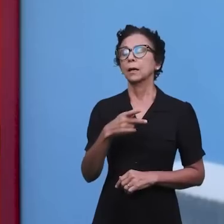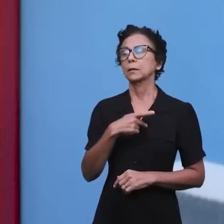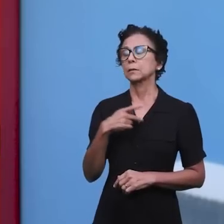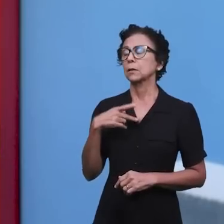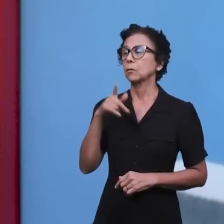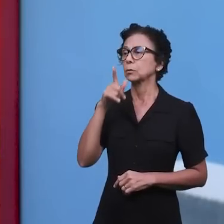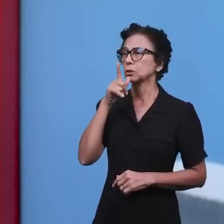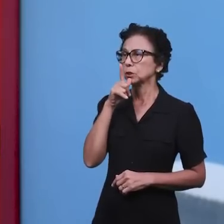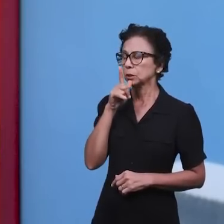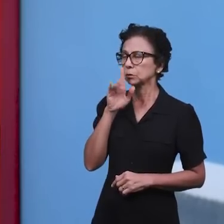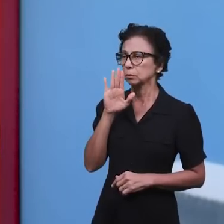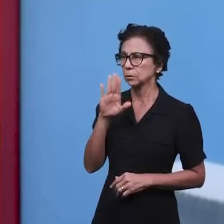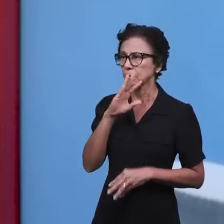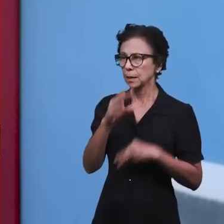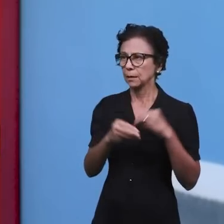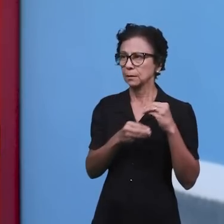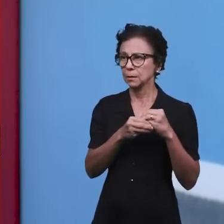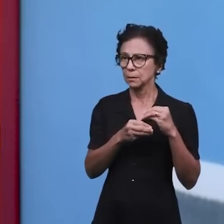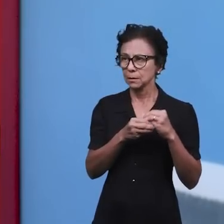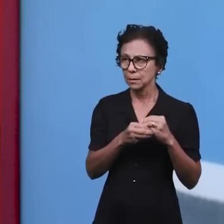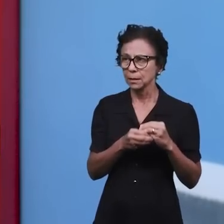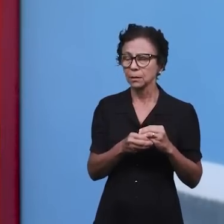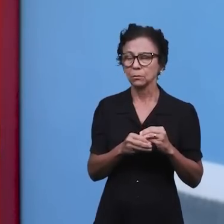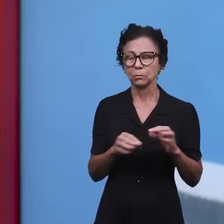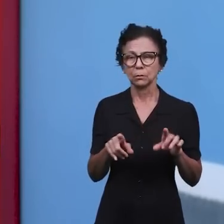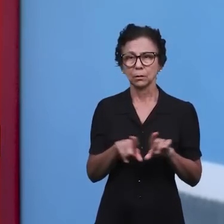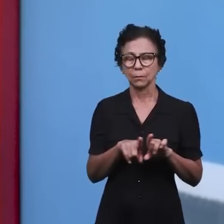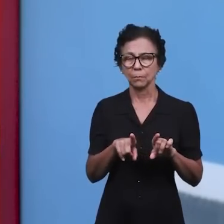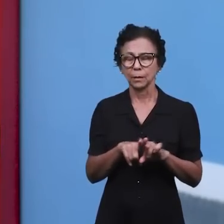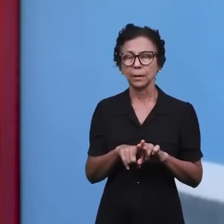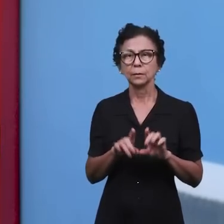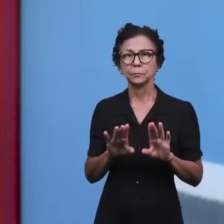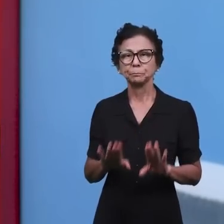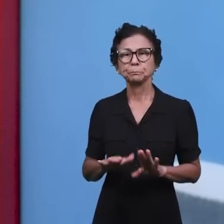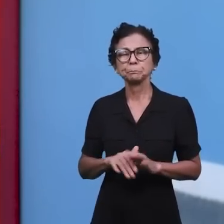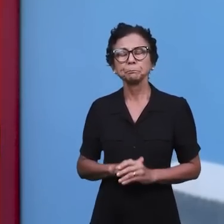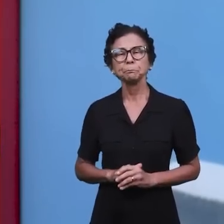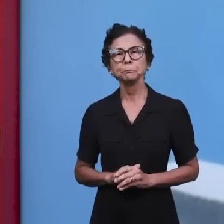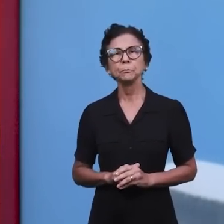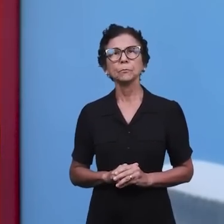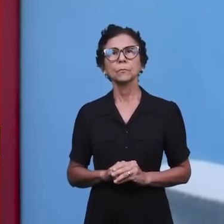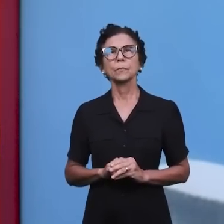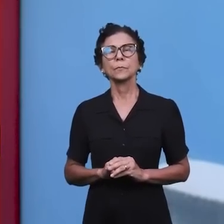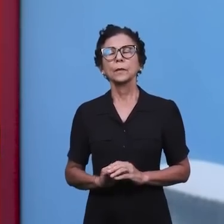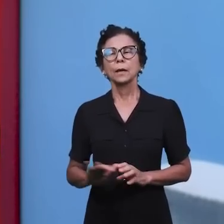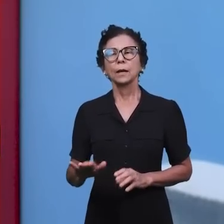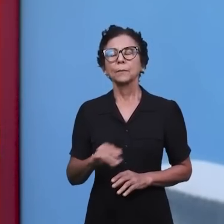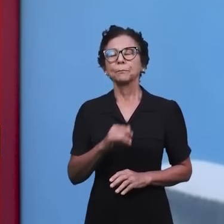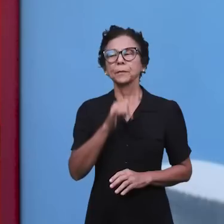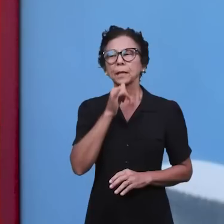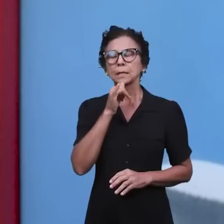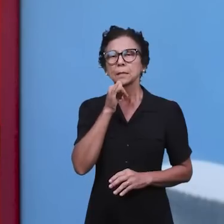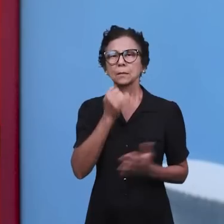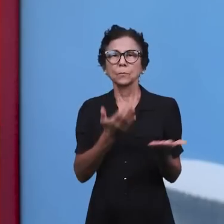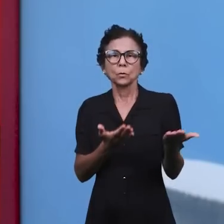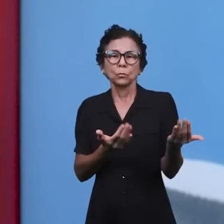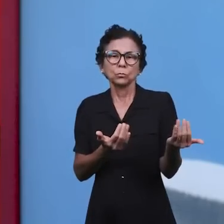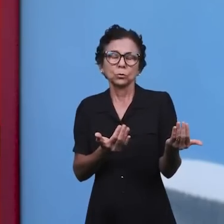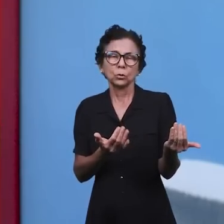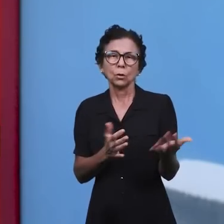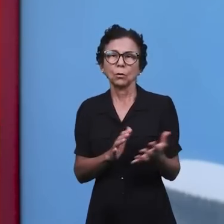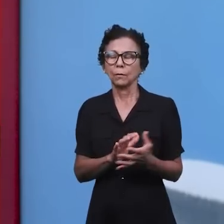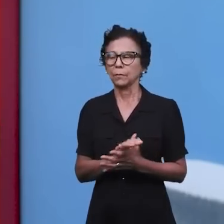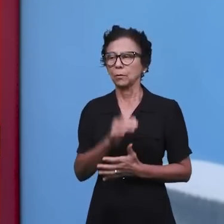você sabe de um membro, de um servo, de uma serva ou de um jovem como um instrumento, uma arma.